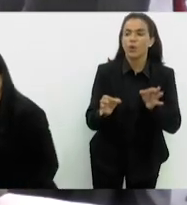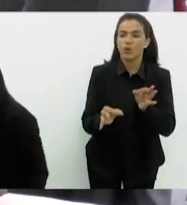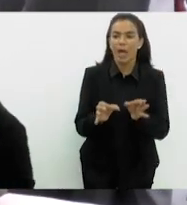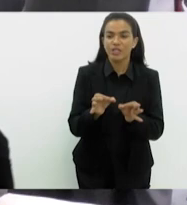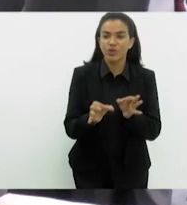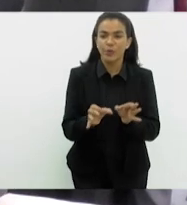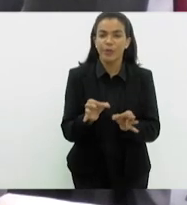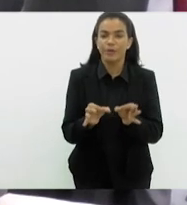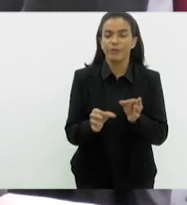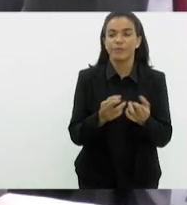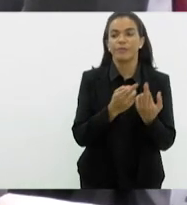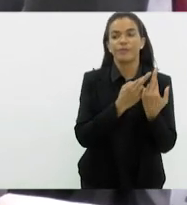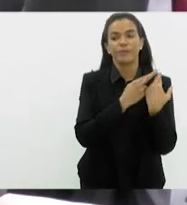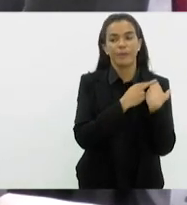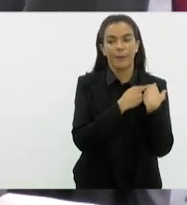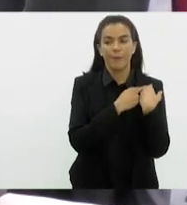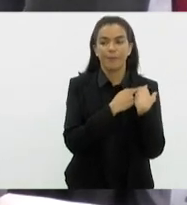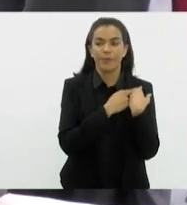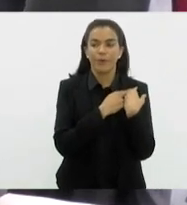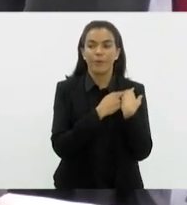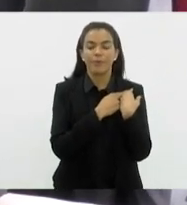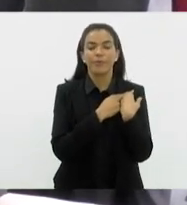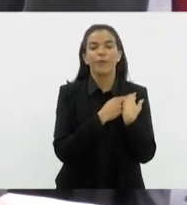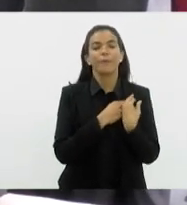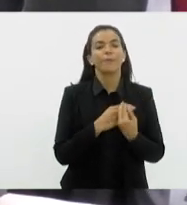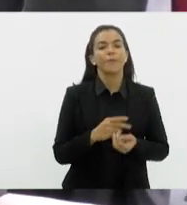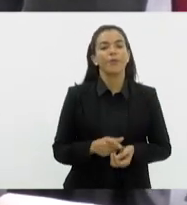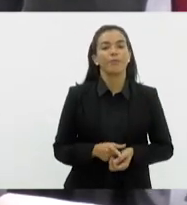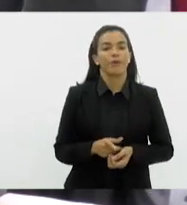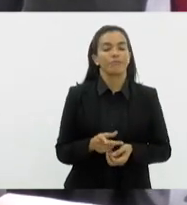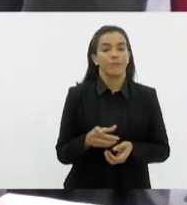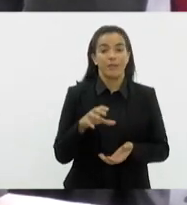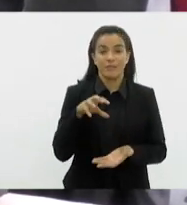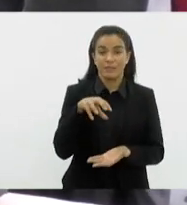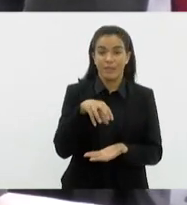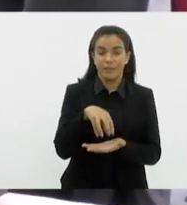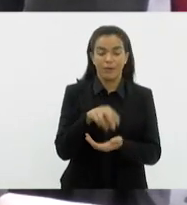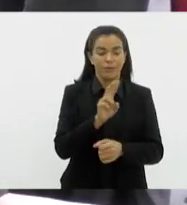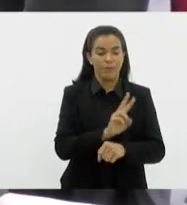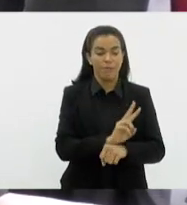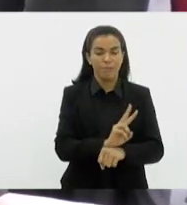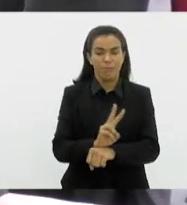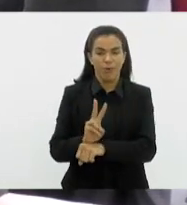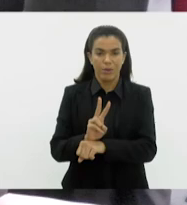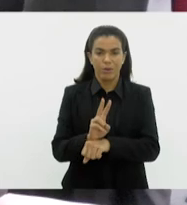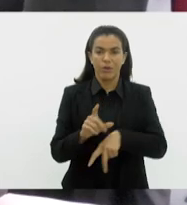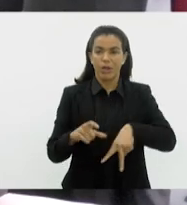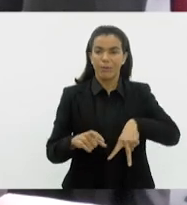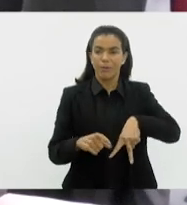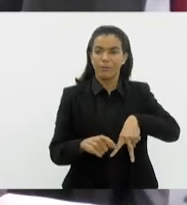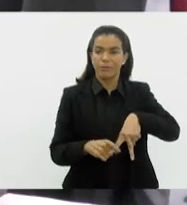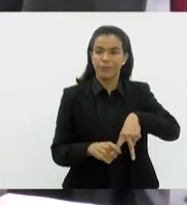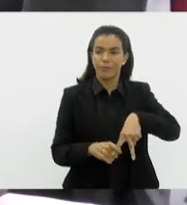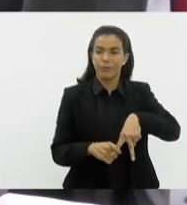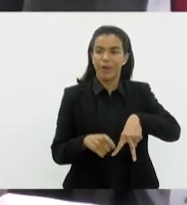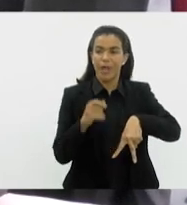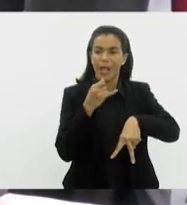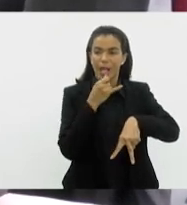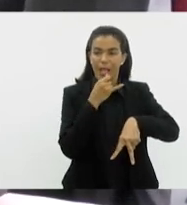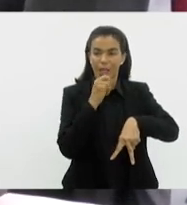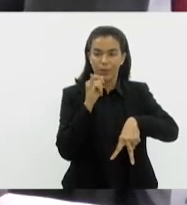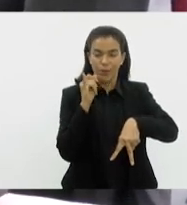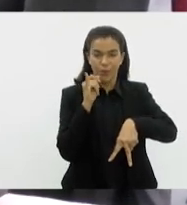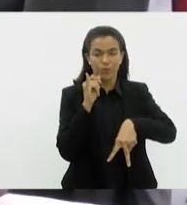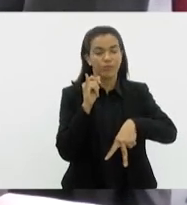competente zelará para o acompanhamento da medida por parte da Central de Monitoramento Eletrônico, no âmbito do